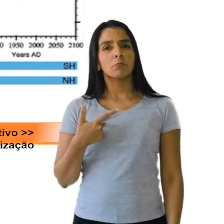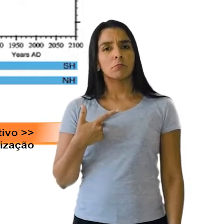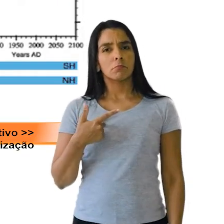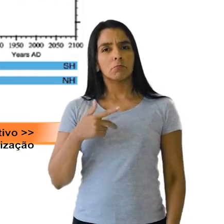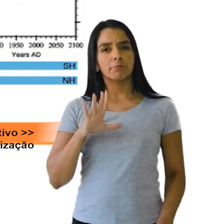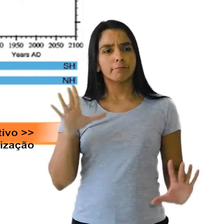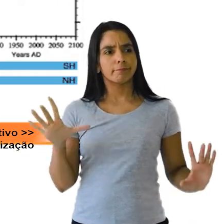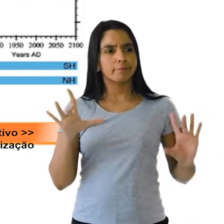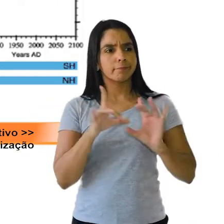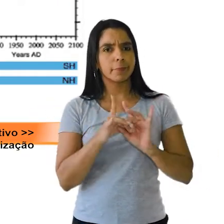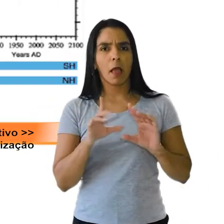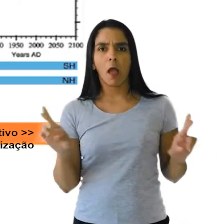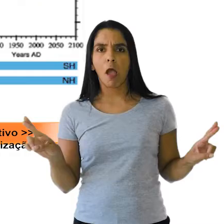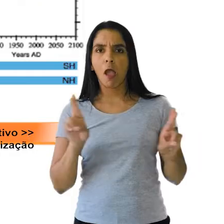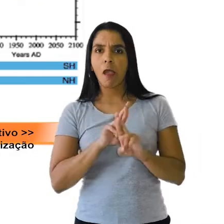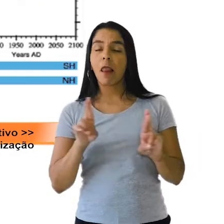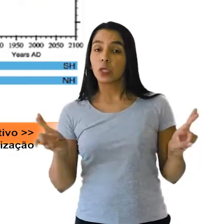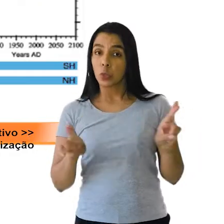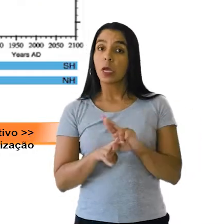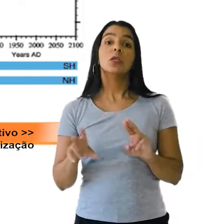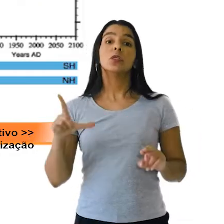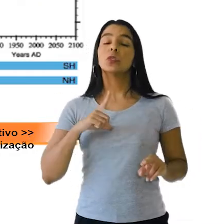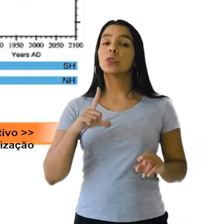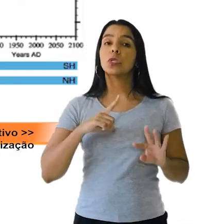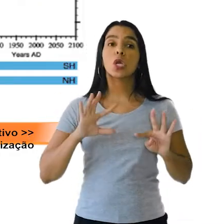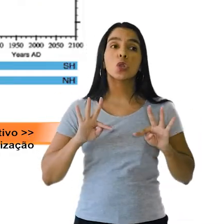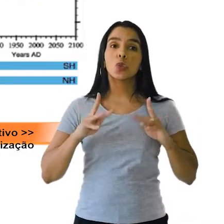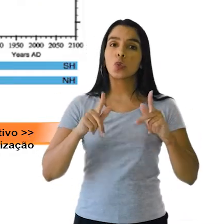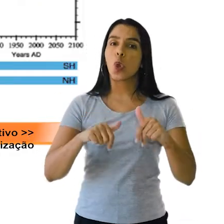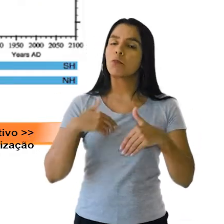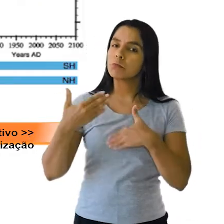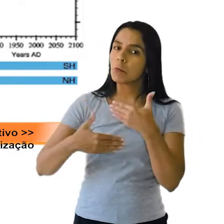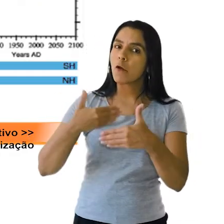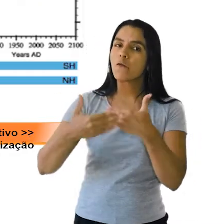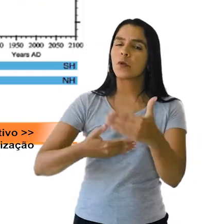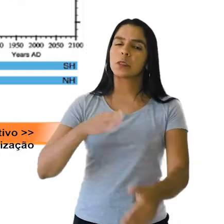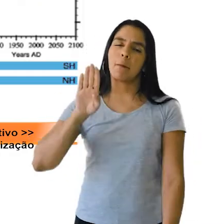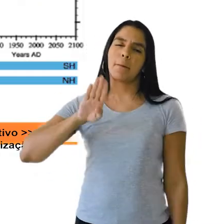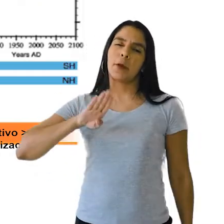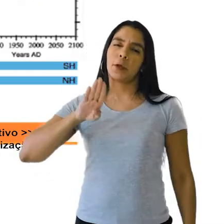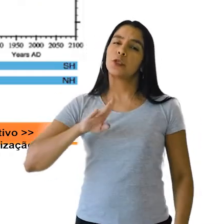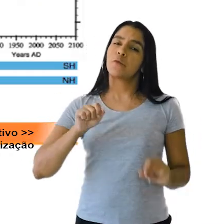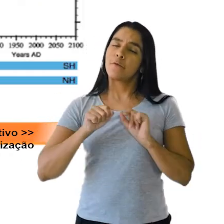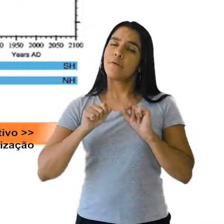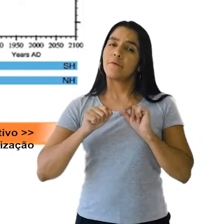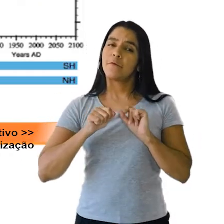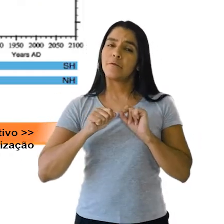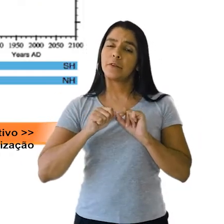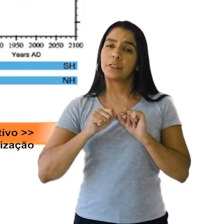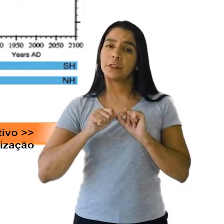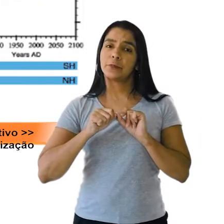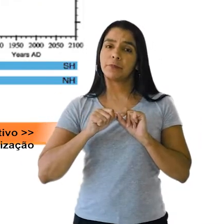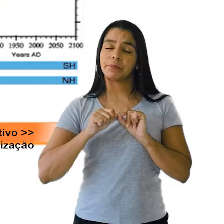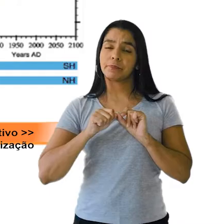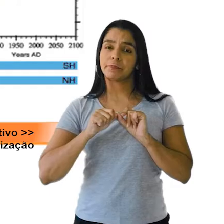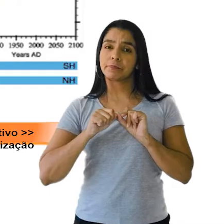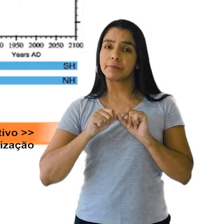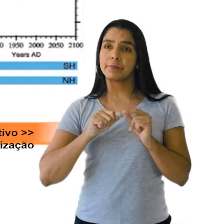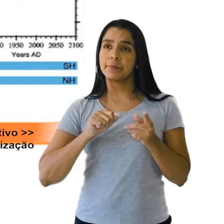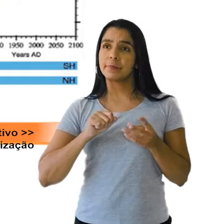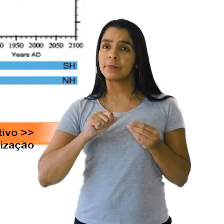de uma maneira muito intrínseca e muito relacionada, existe toda uma evolução biológica